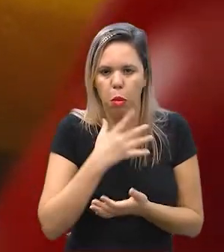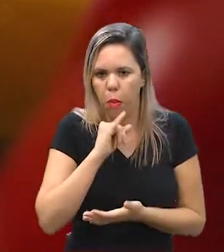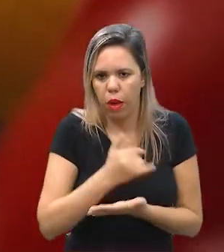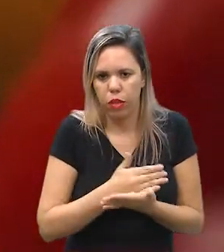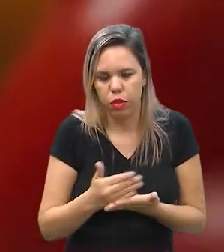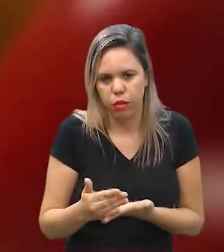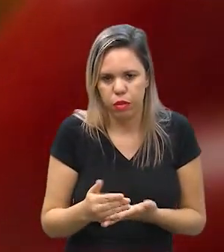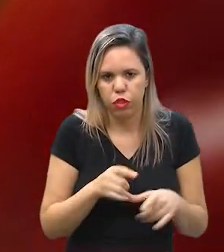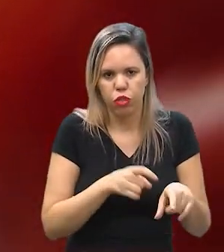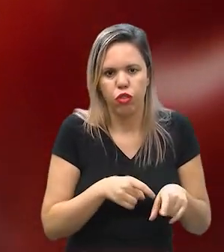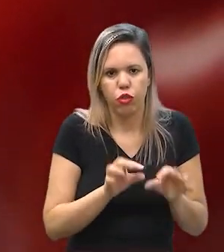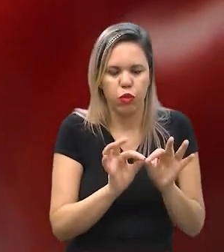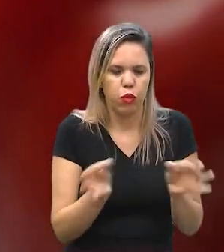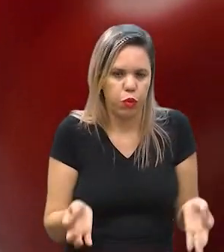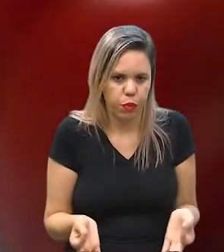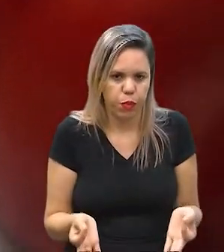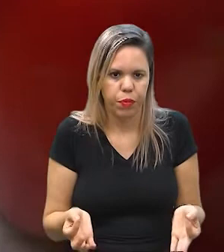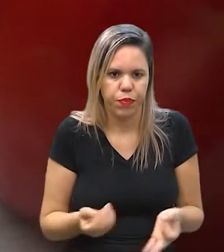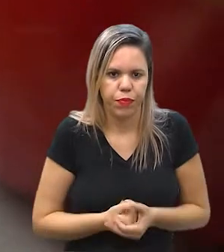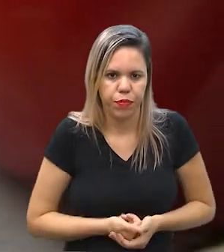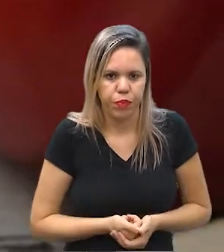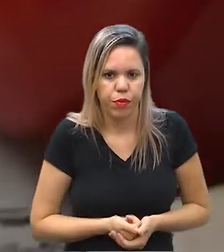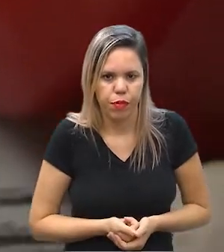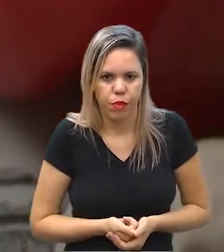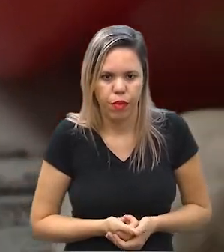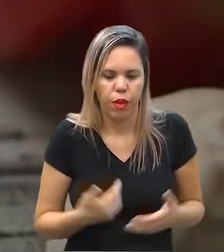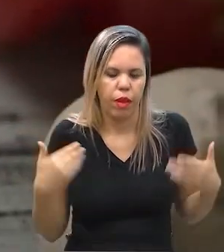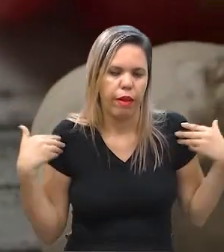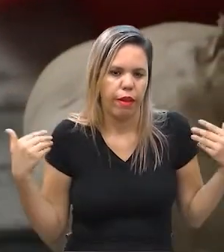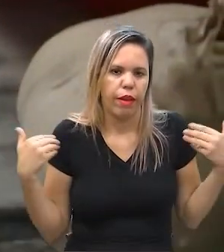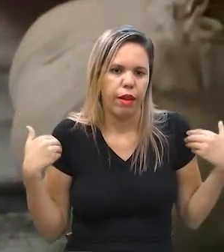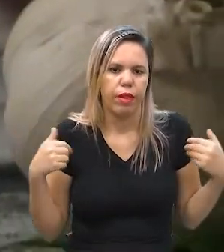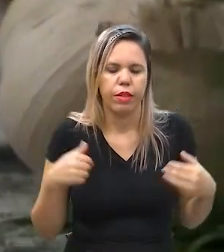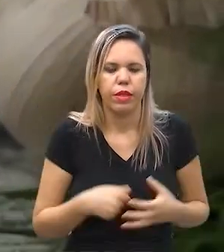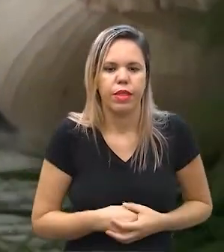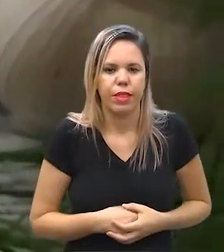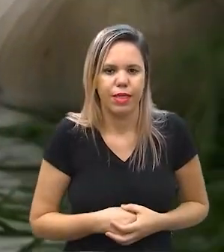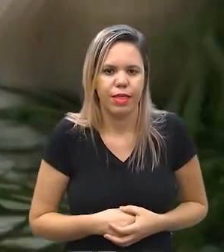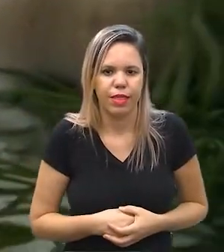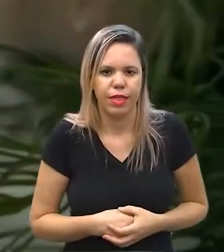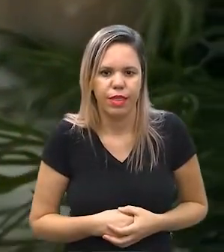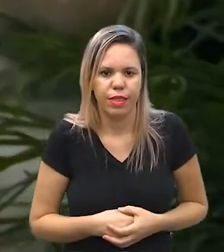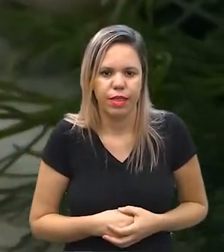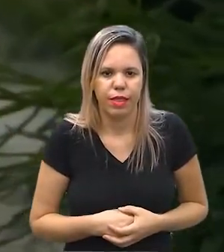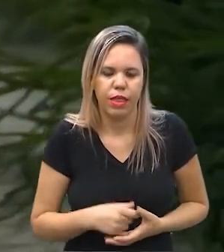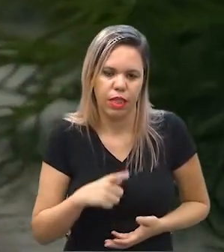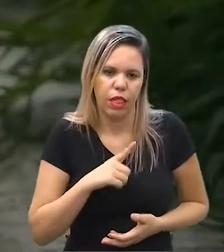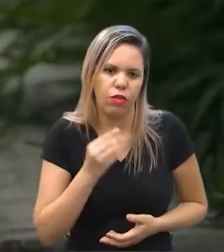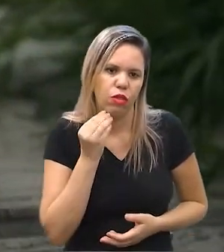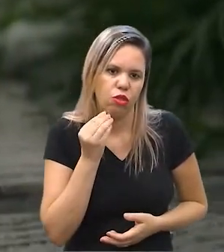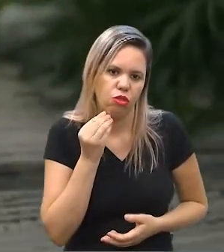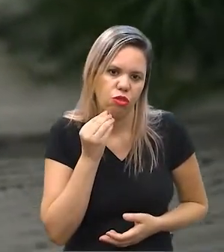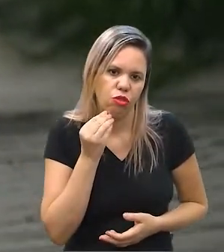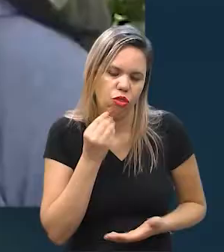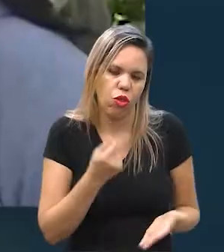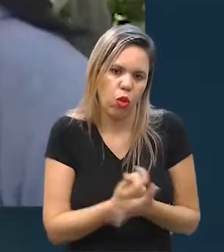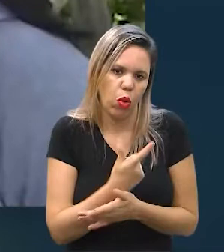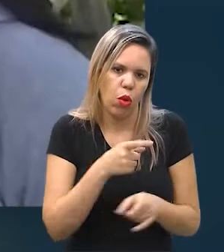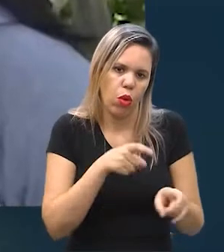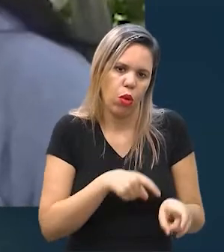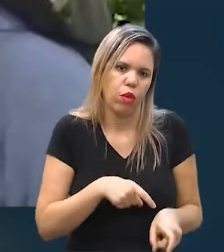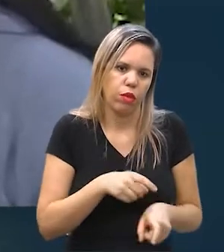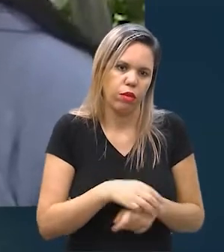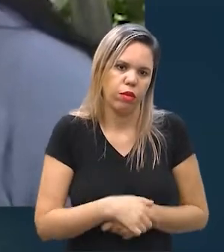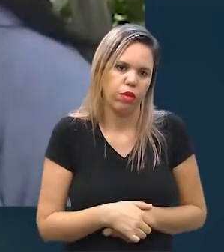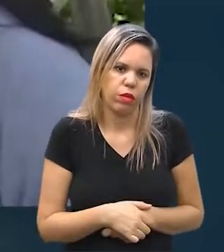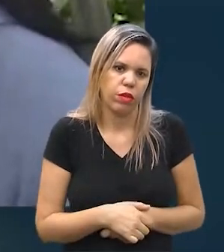com uma chacrinha, né, para lazer, e aí veio a oportunidade de comprar o sítio,